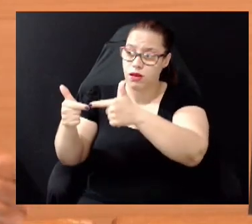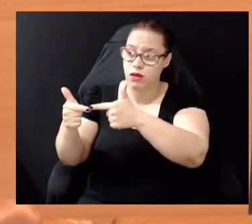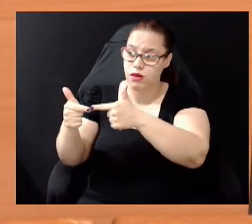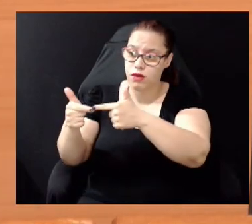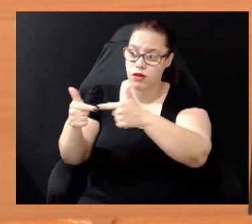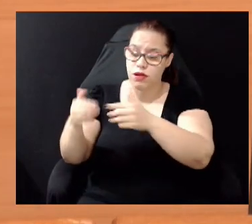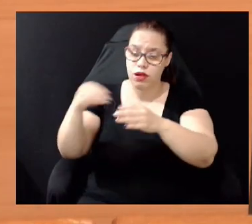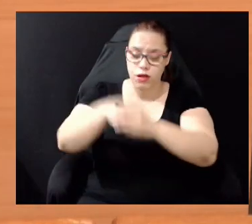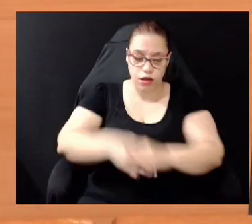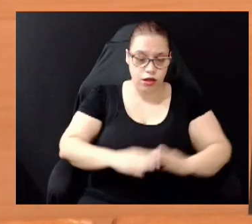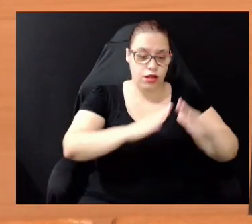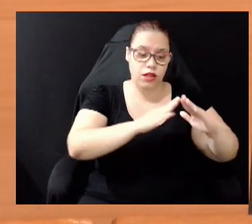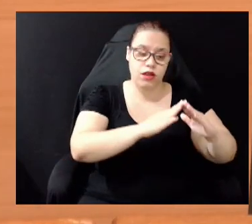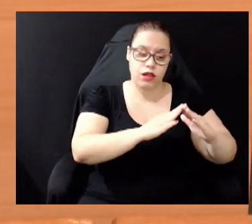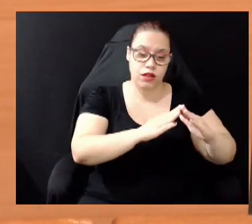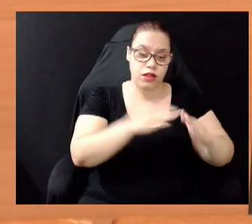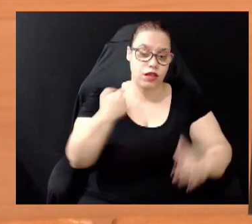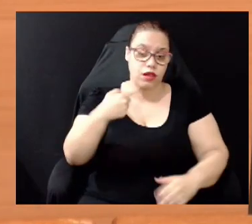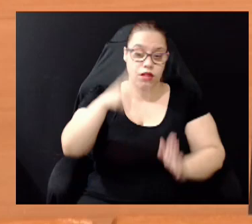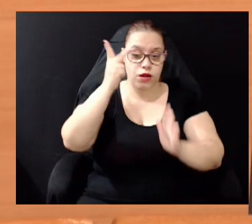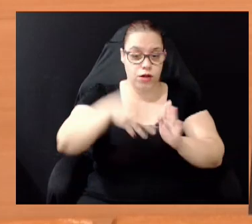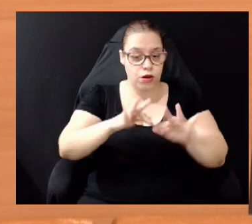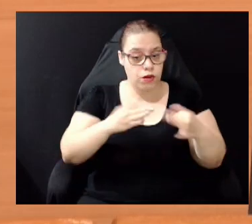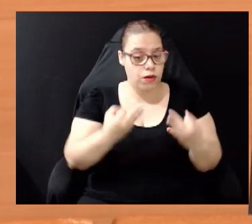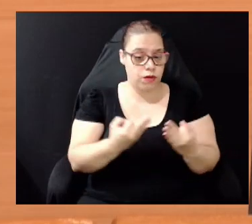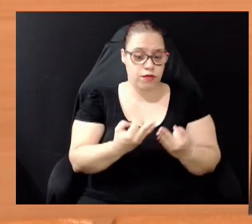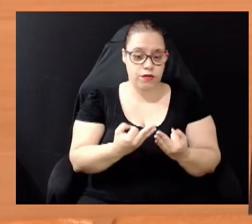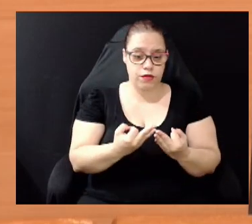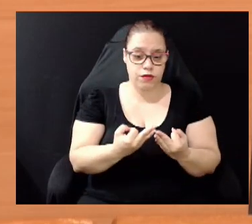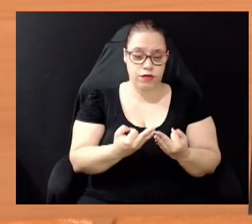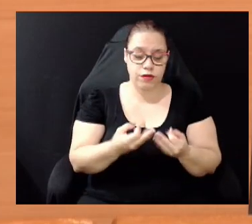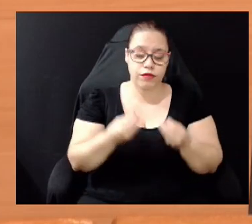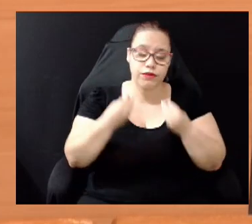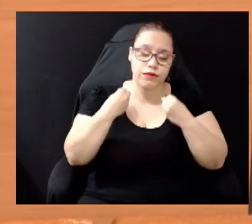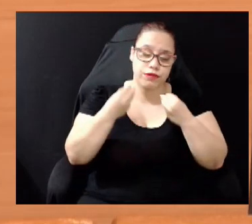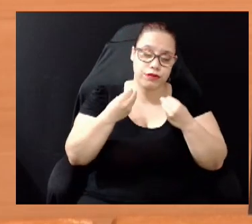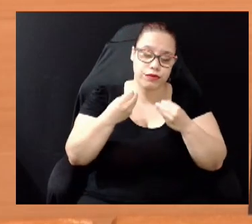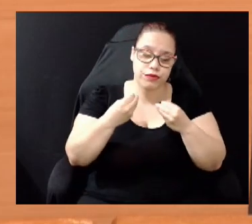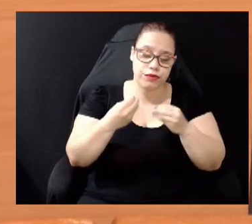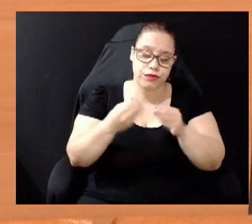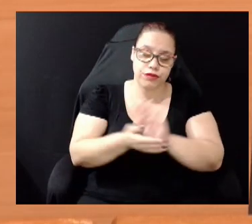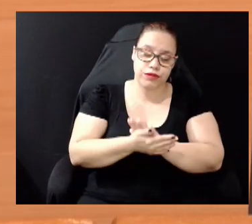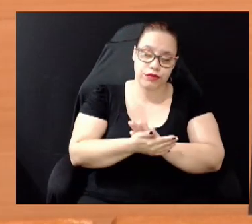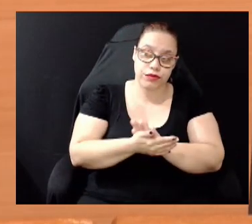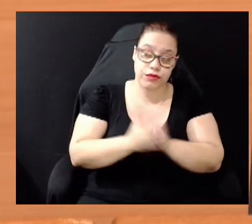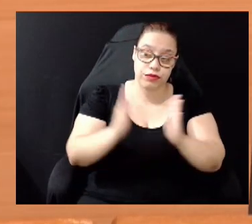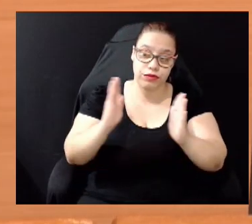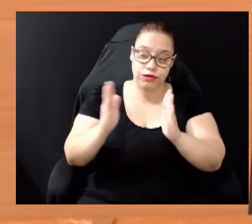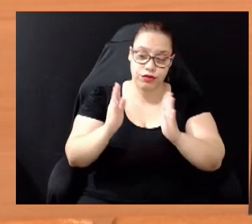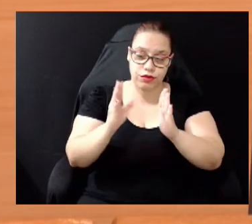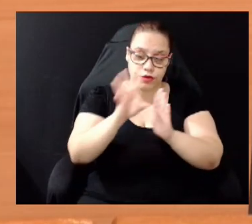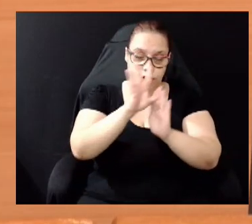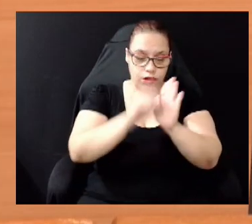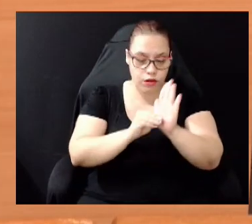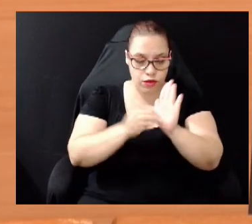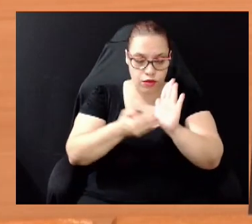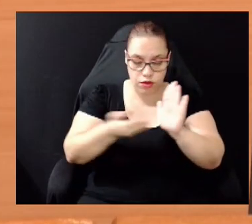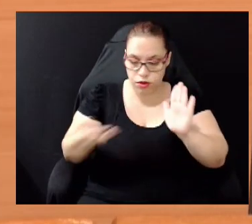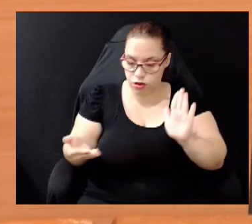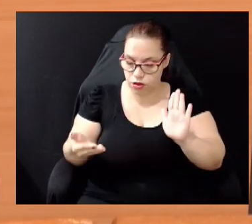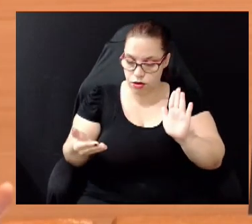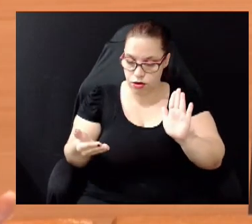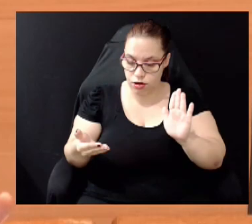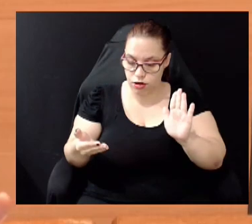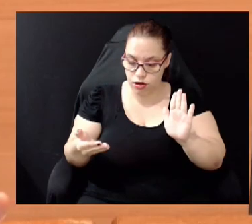casa, dentro das nossas próprias famílias, e como que isso acaba refletindo no que, e só para concluir